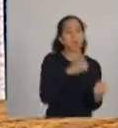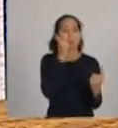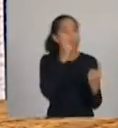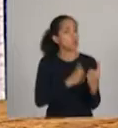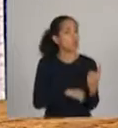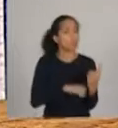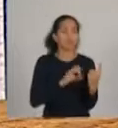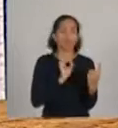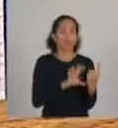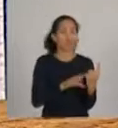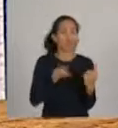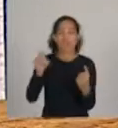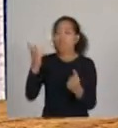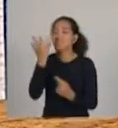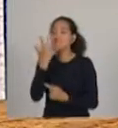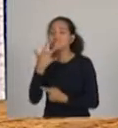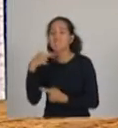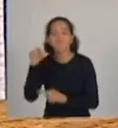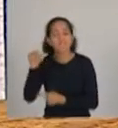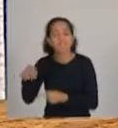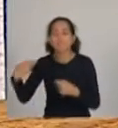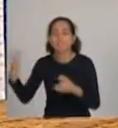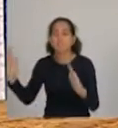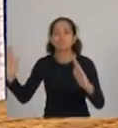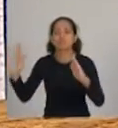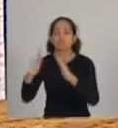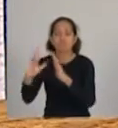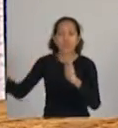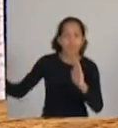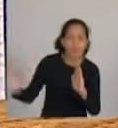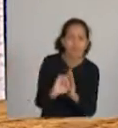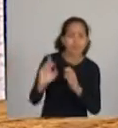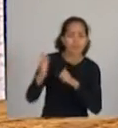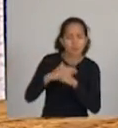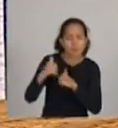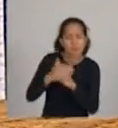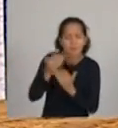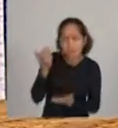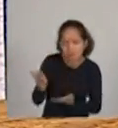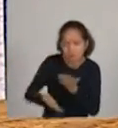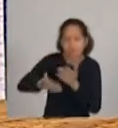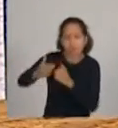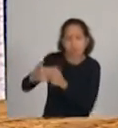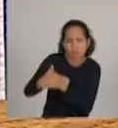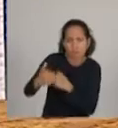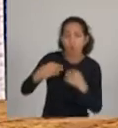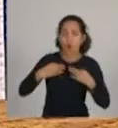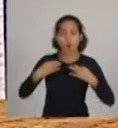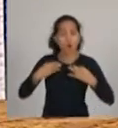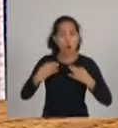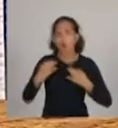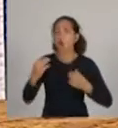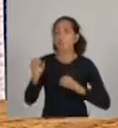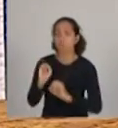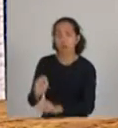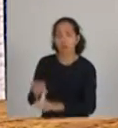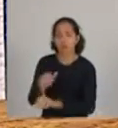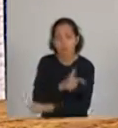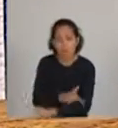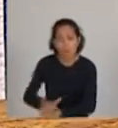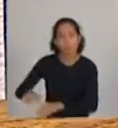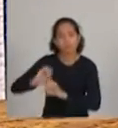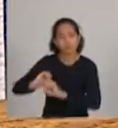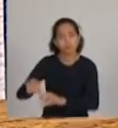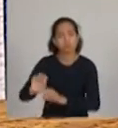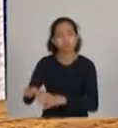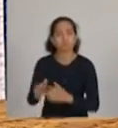esta criança precisa de um lar, ela precisa de afeto, ela precisa de carinho, ela precisa de cuidado, ela precisa de roupa, ela precisa de educação. E quem